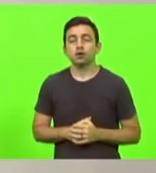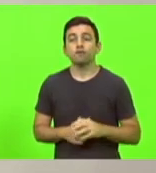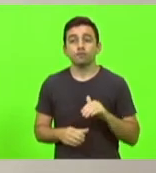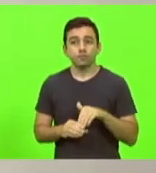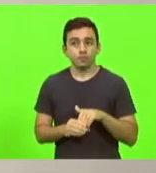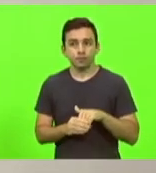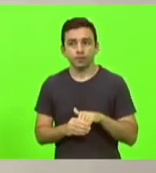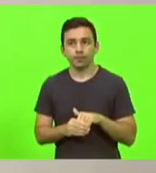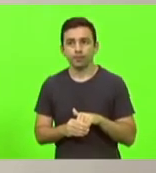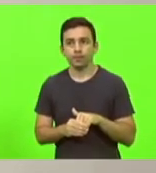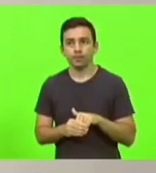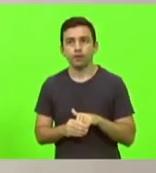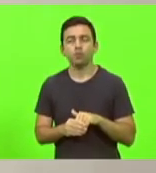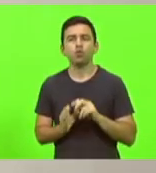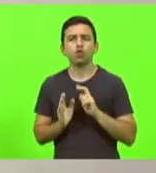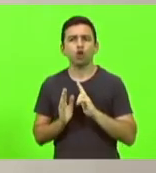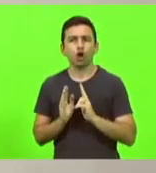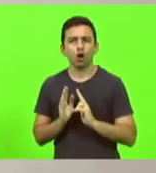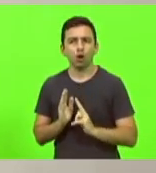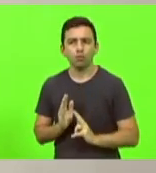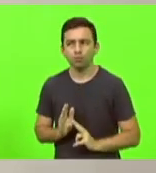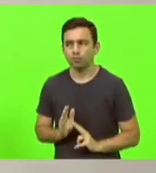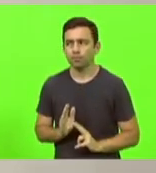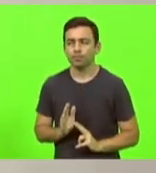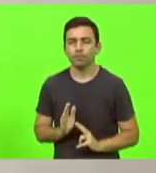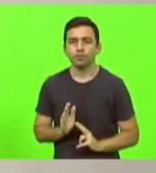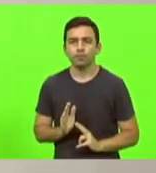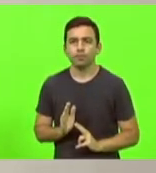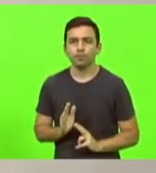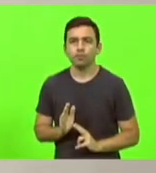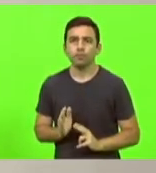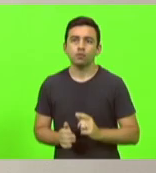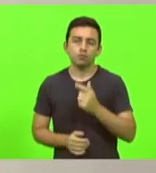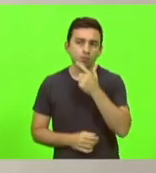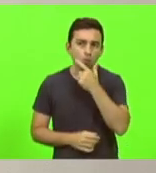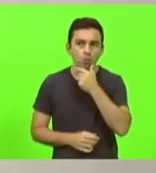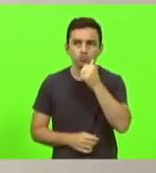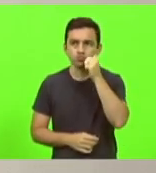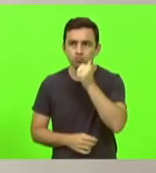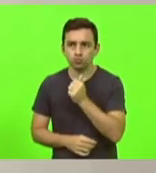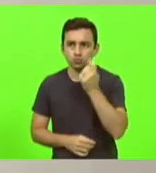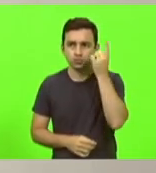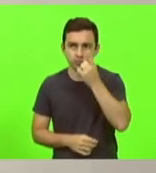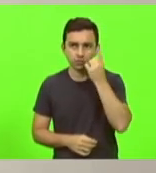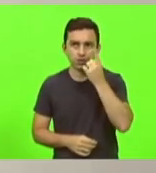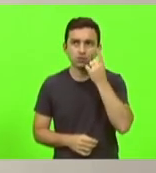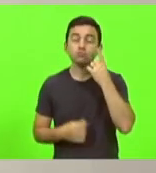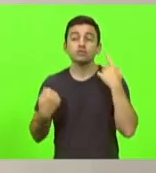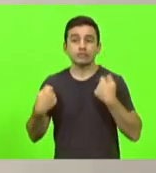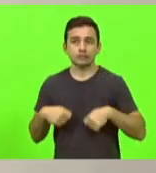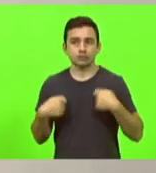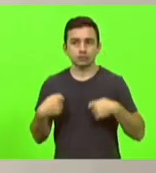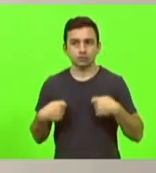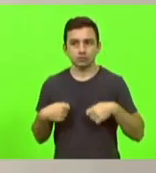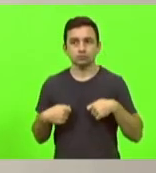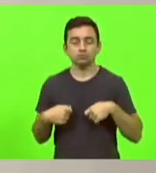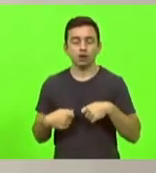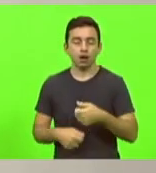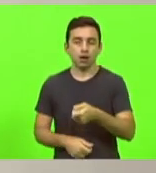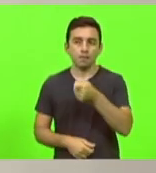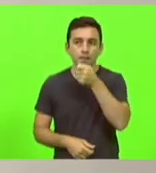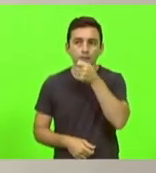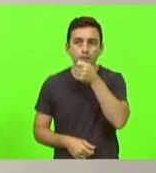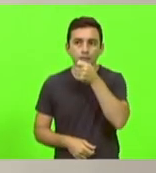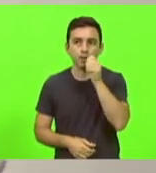será nominal. O senhor e a senhora deputada devem proferir o seu voto no microfone,